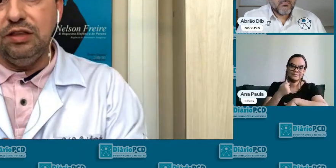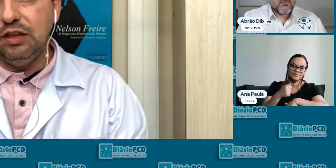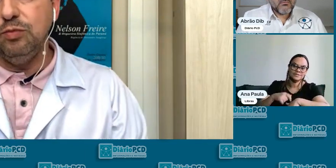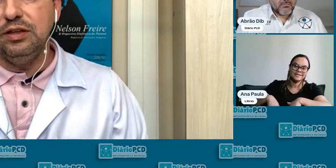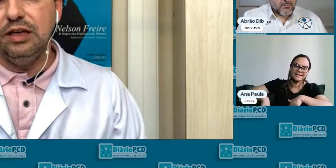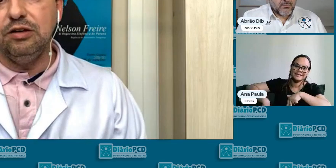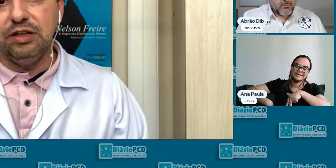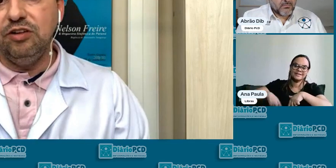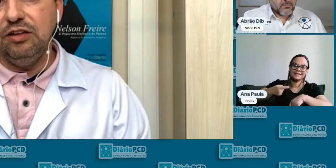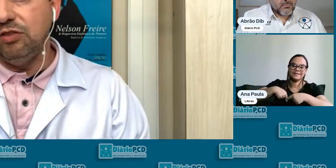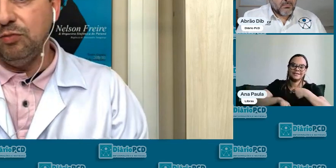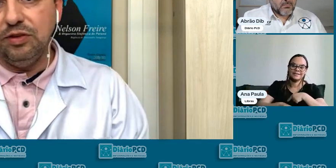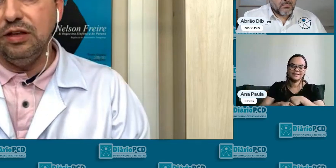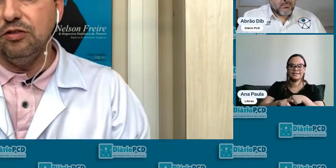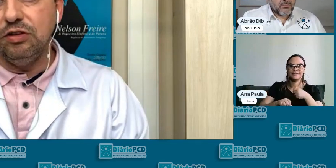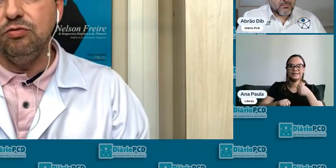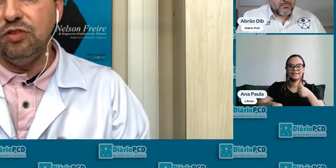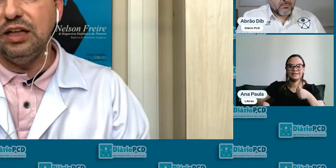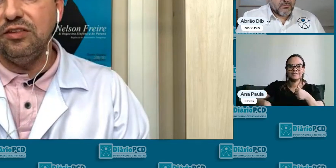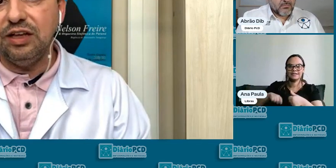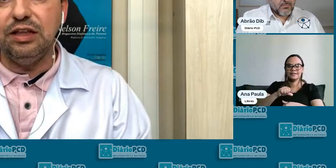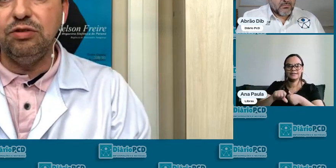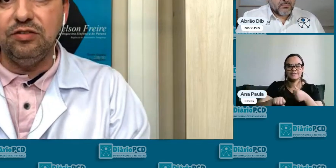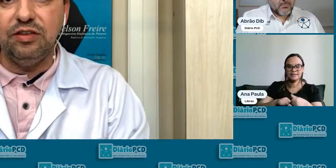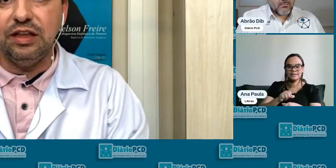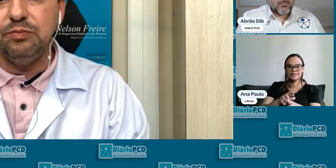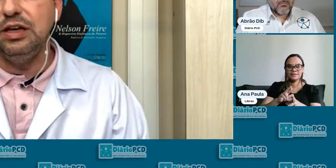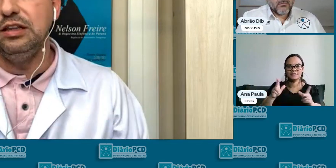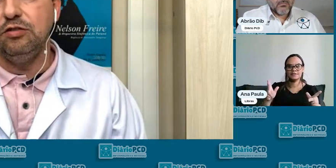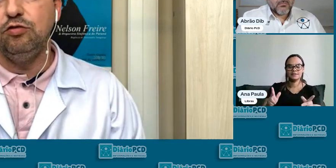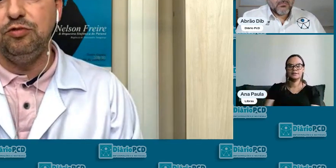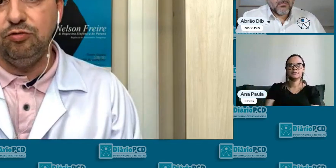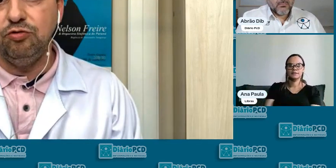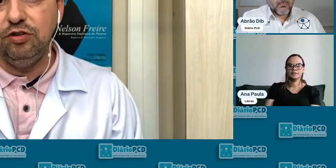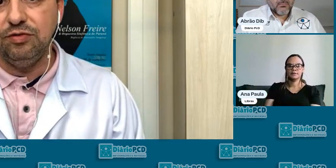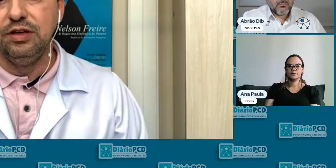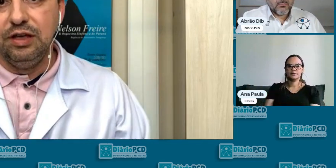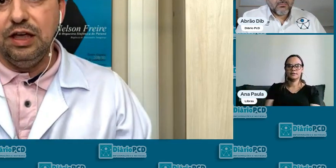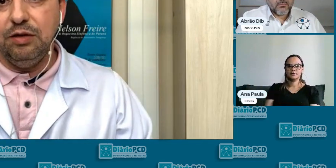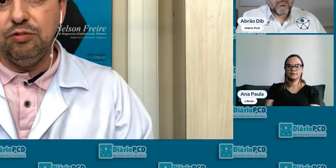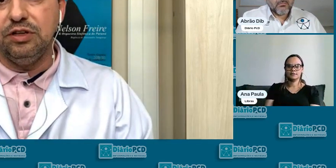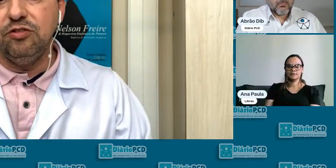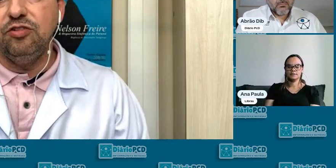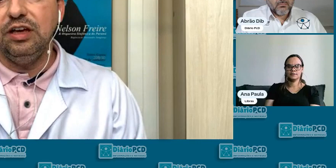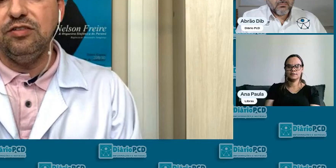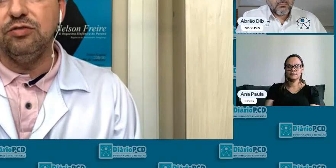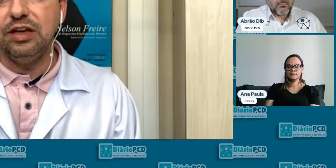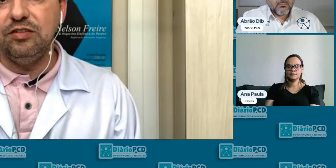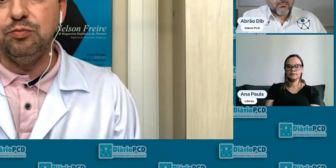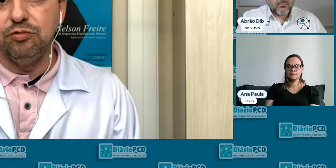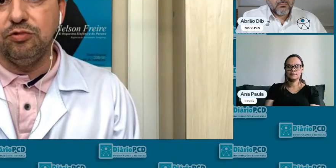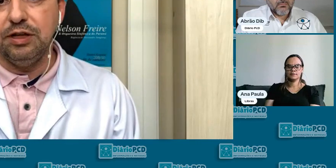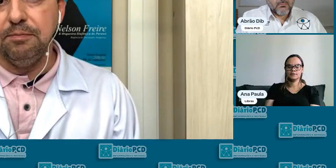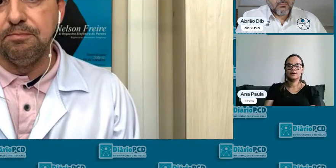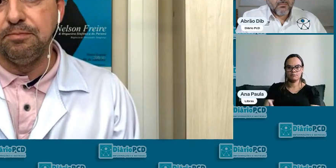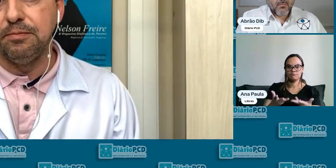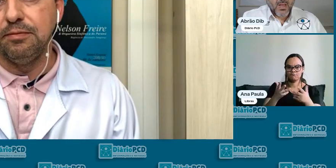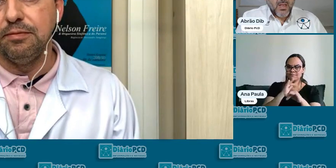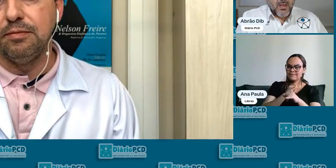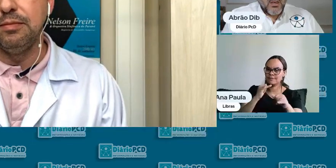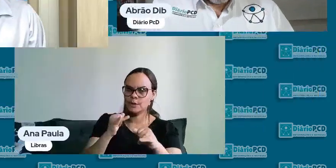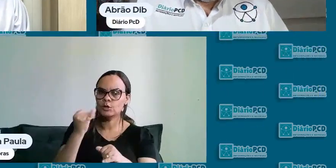ou de transplante renal, que a diálise e o transplante renal são consideradas categorias de terapia renal substitutiva. É importante a gente ressaltar esse ponto, né?